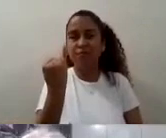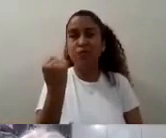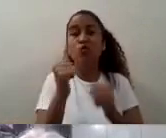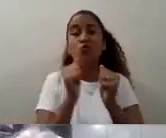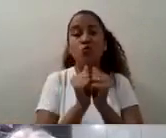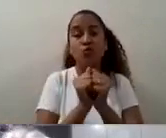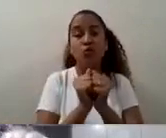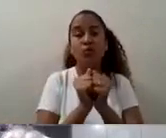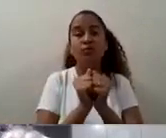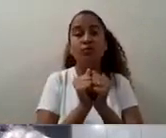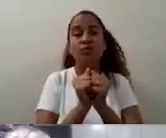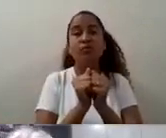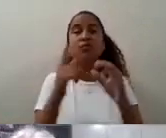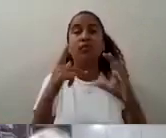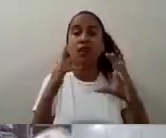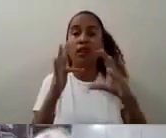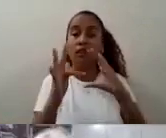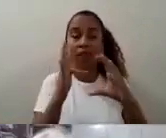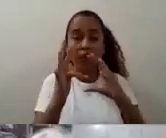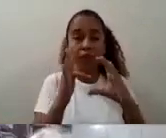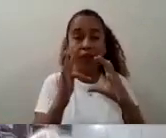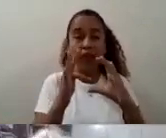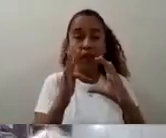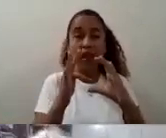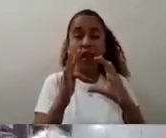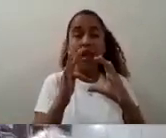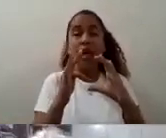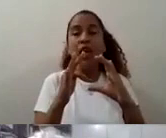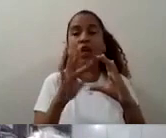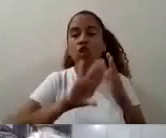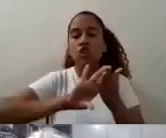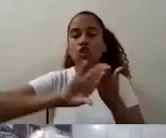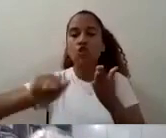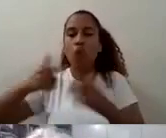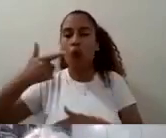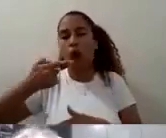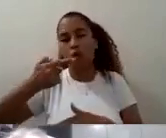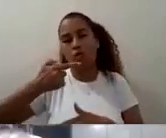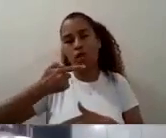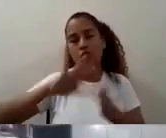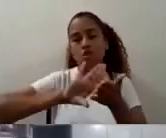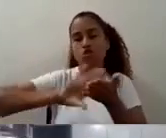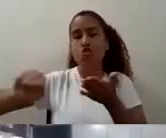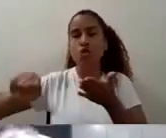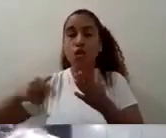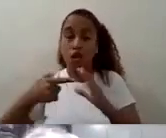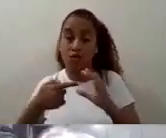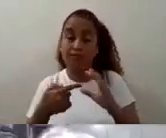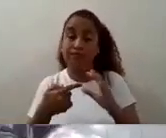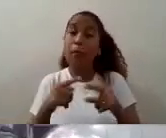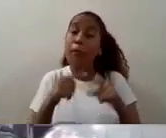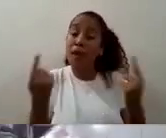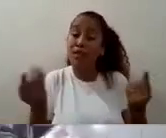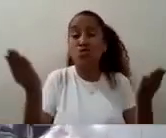campanha do desarmamento, para desarmar a sociedade brasileira, coisa que hoje